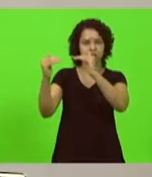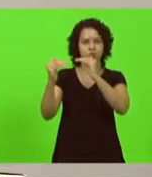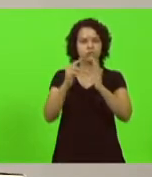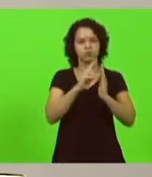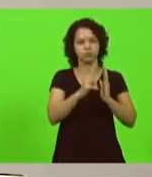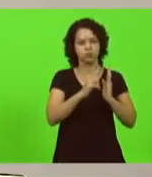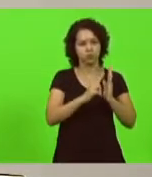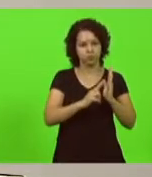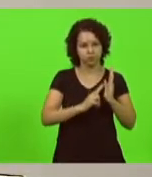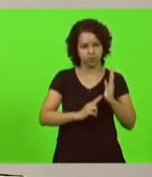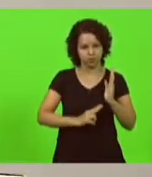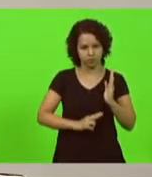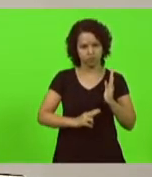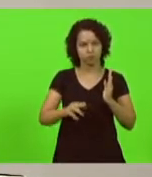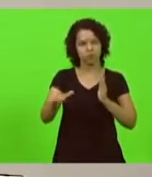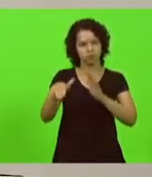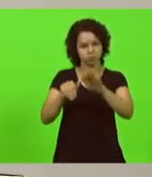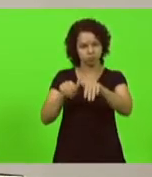nominadas.